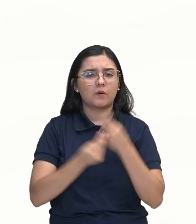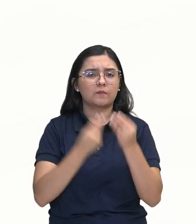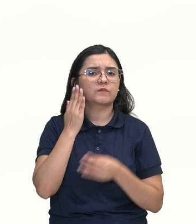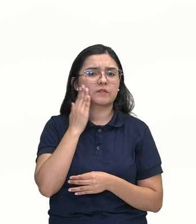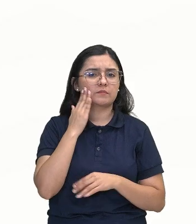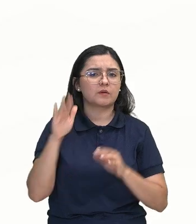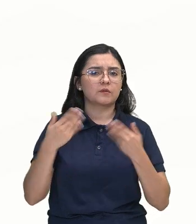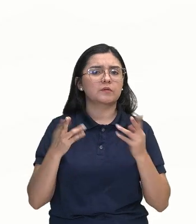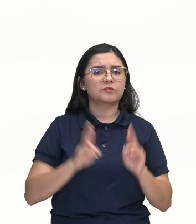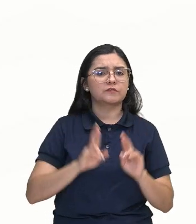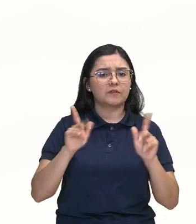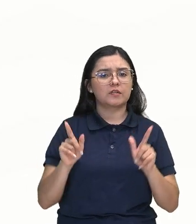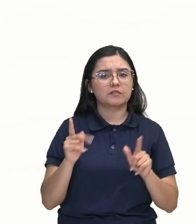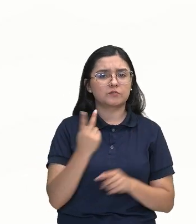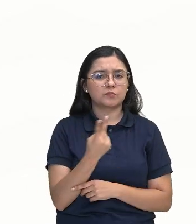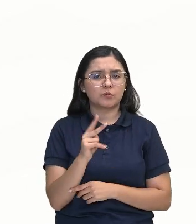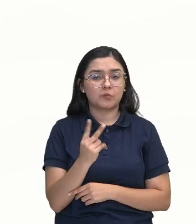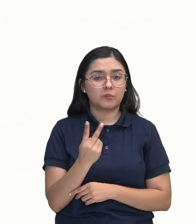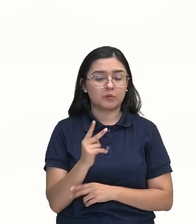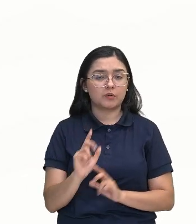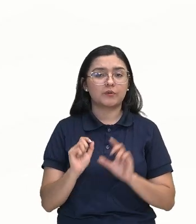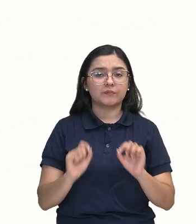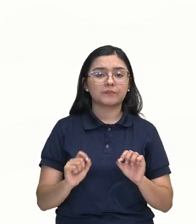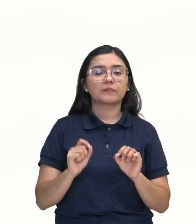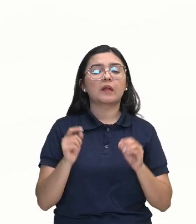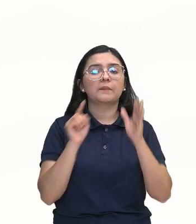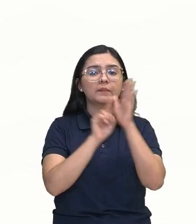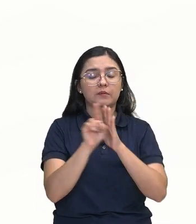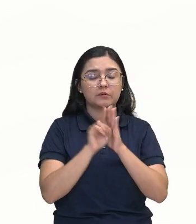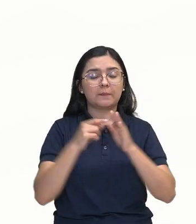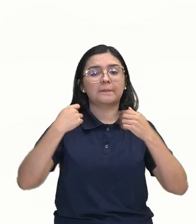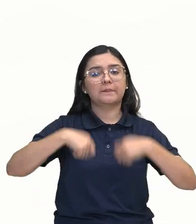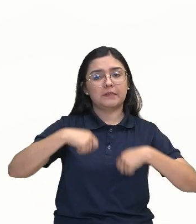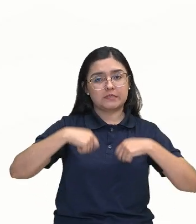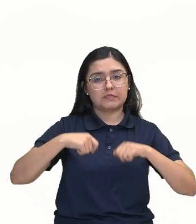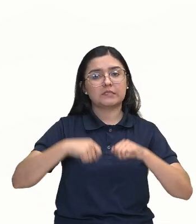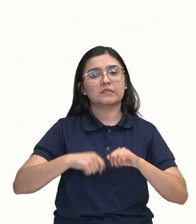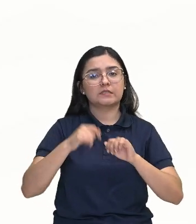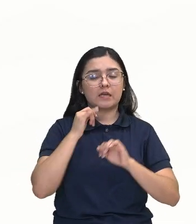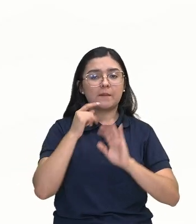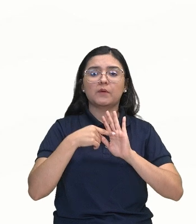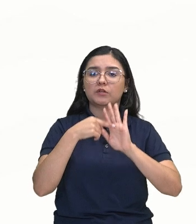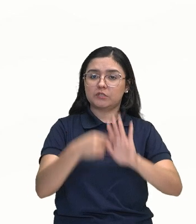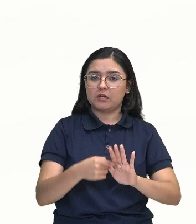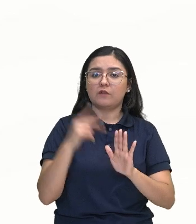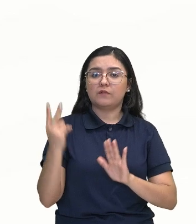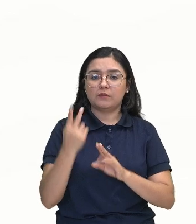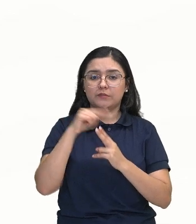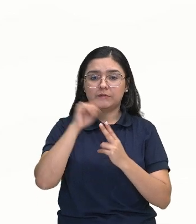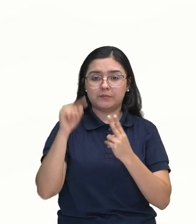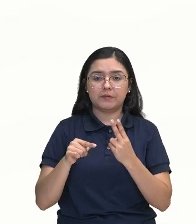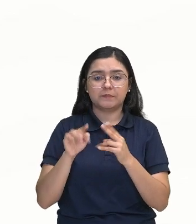saber a diferença de um para o outro? A questão, ela tem a obrigação de te informar isso. Beleza, pessoal? E